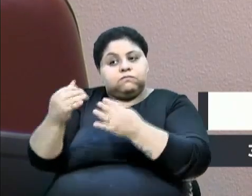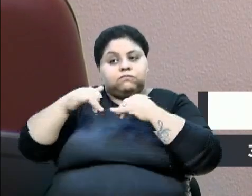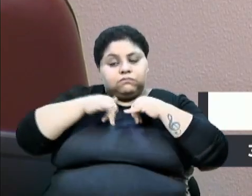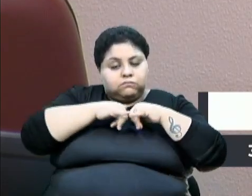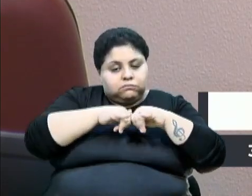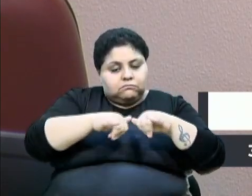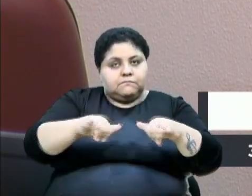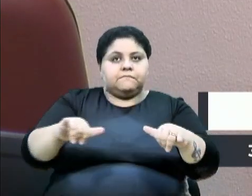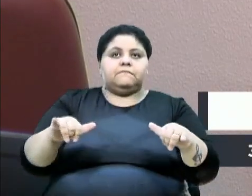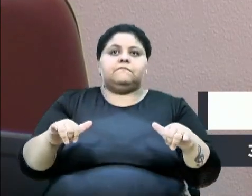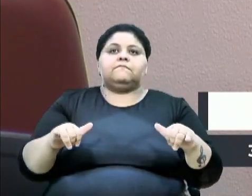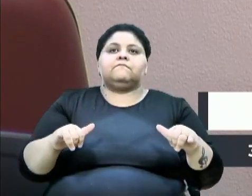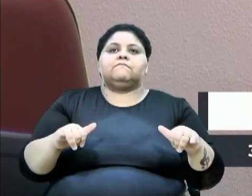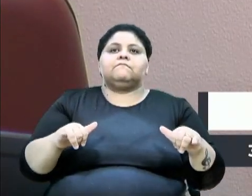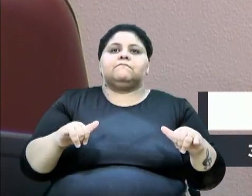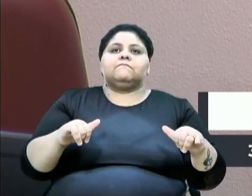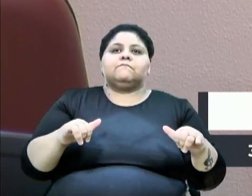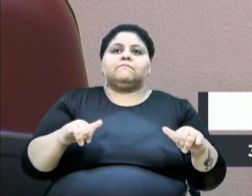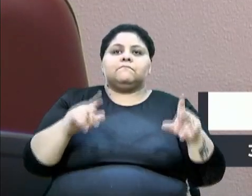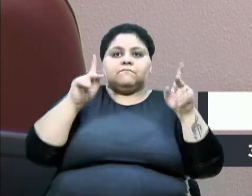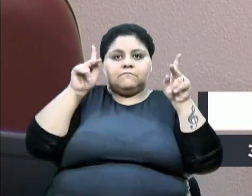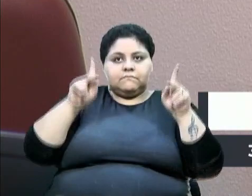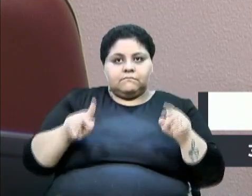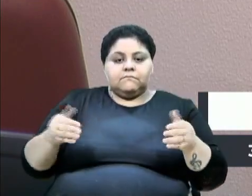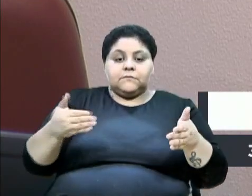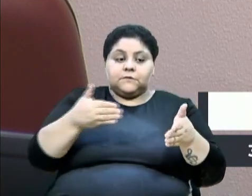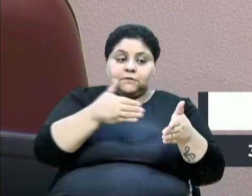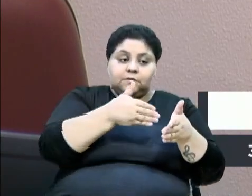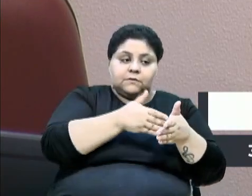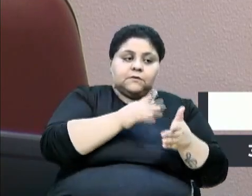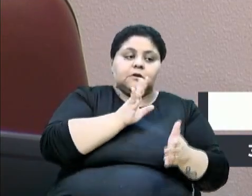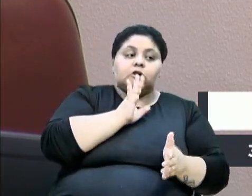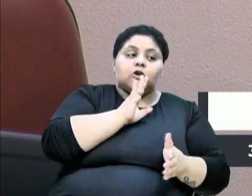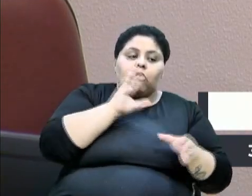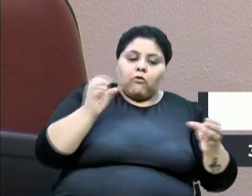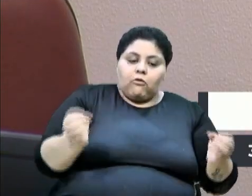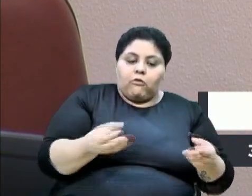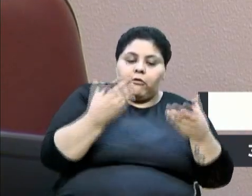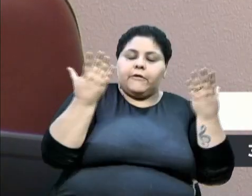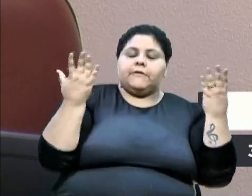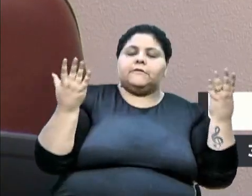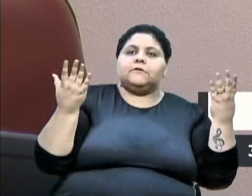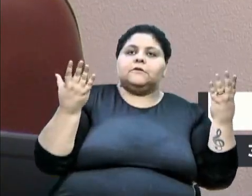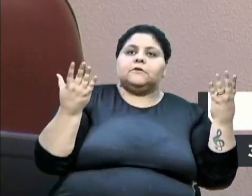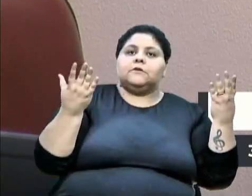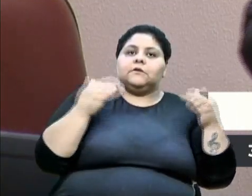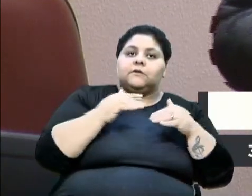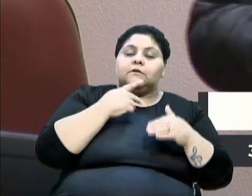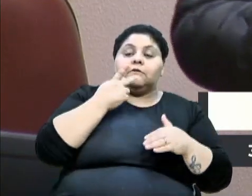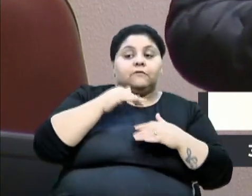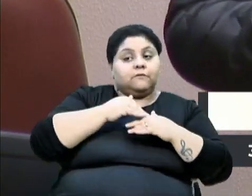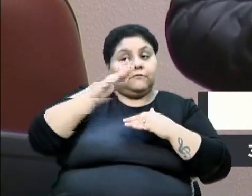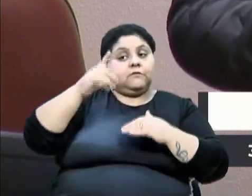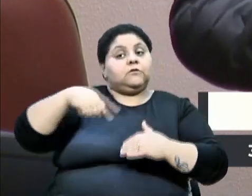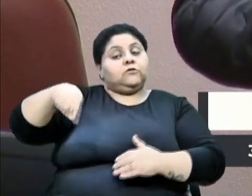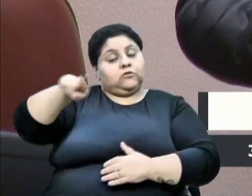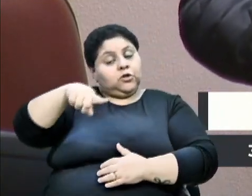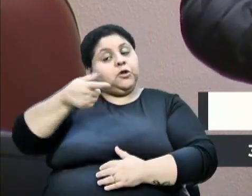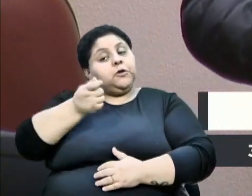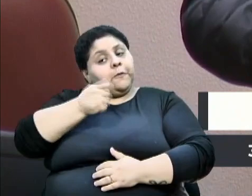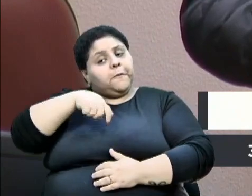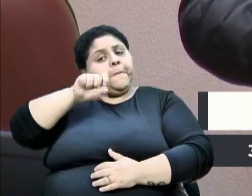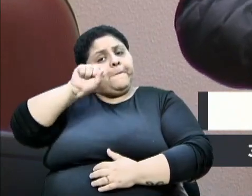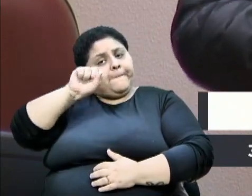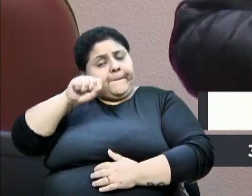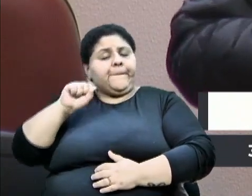quem realmente quer vir prestigiar a nossa festa. E digo mais, senhor presidente, nós precisamos, sim,